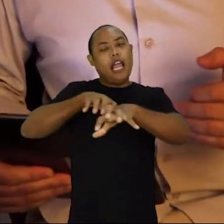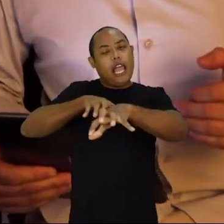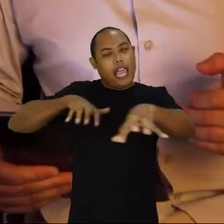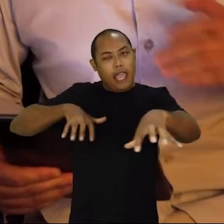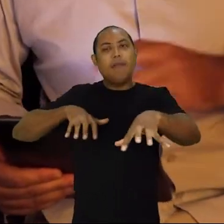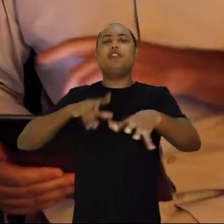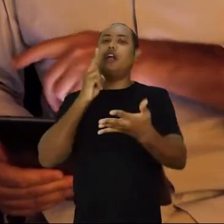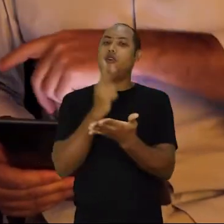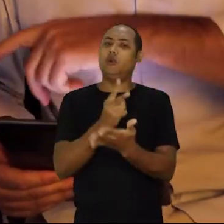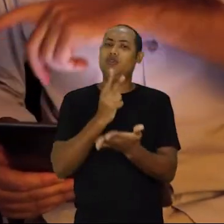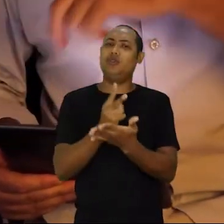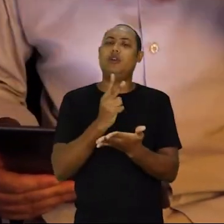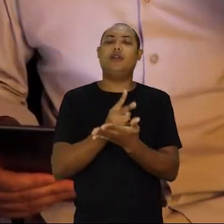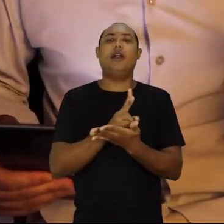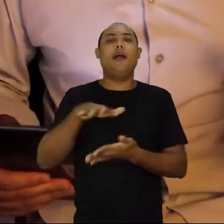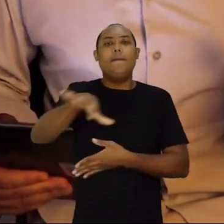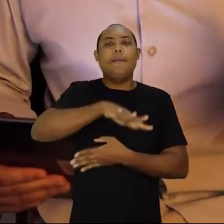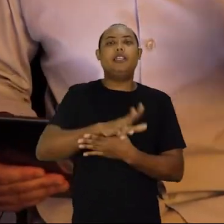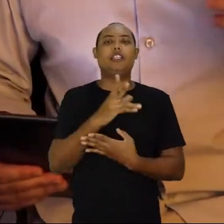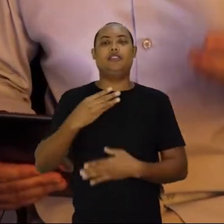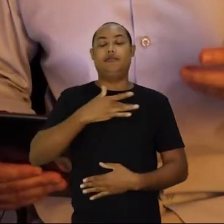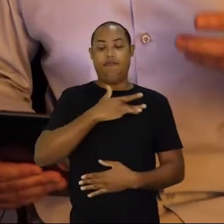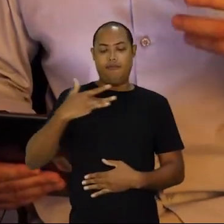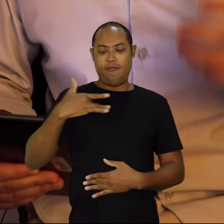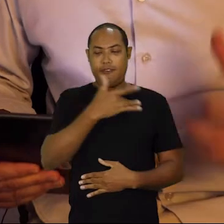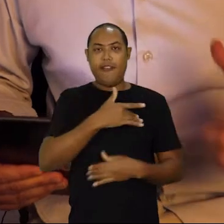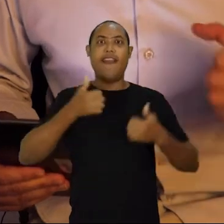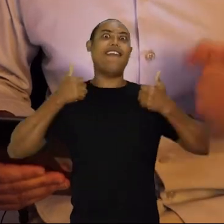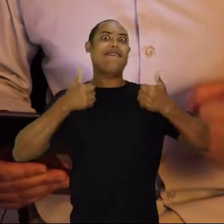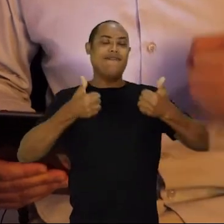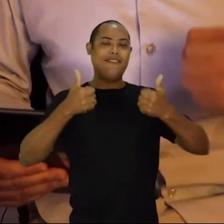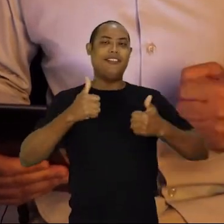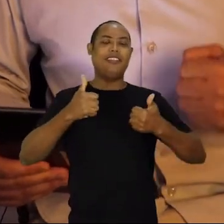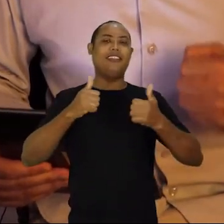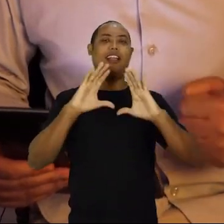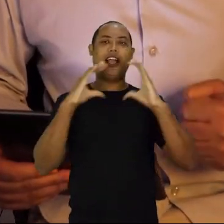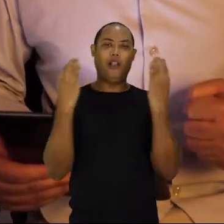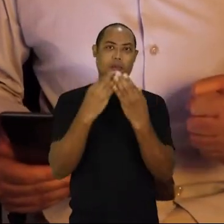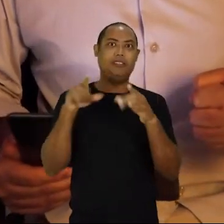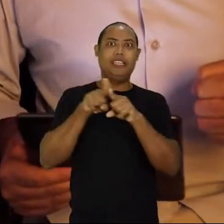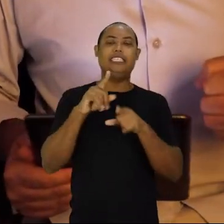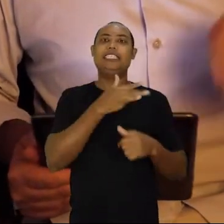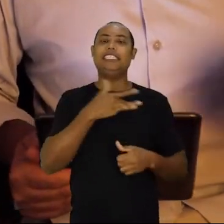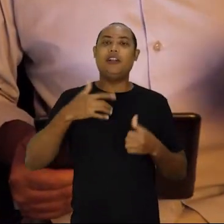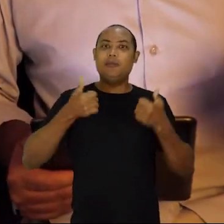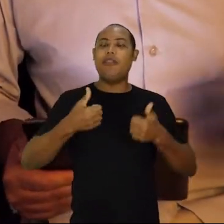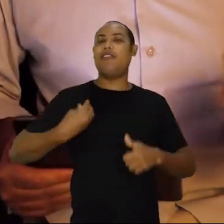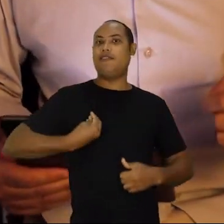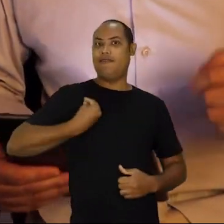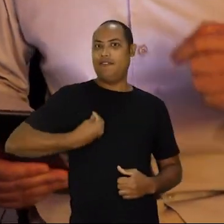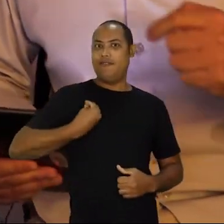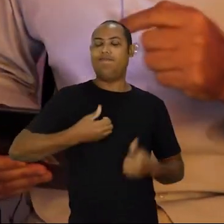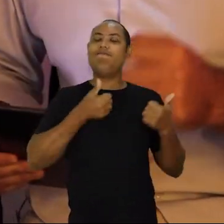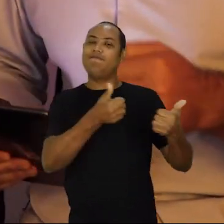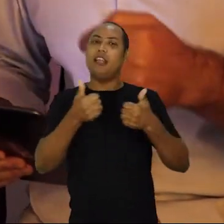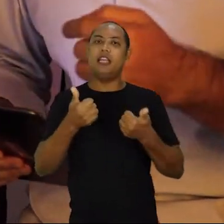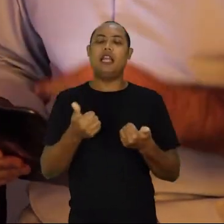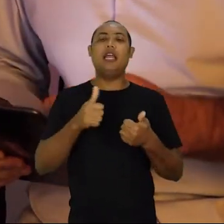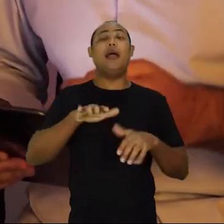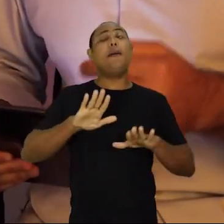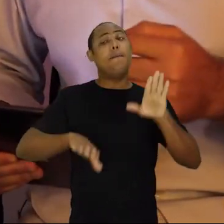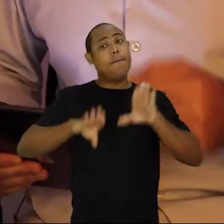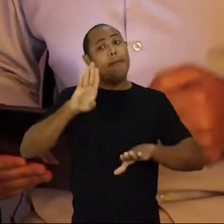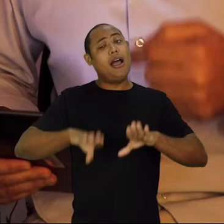atividades remotas na sua maioria como forma de preservar a vida de nossa comunidade, mas evidentemente em